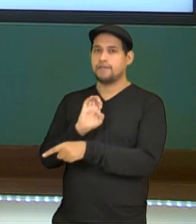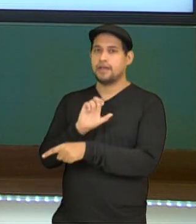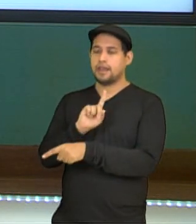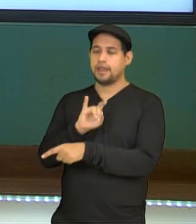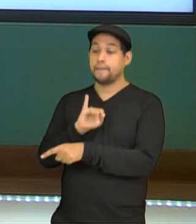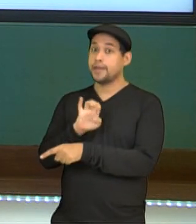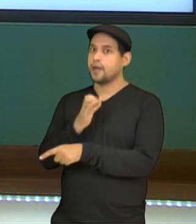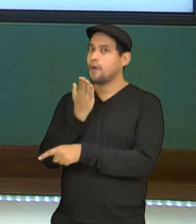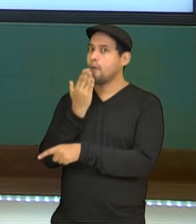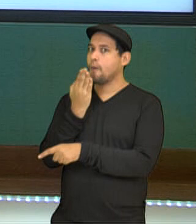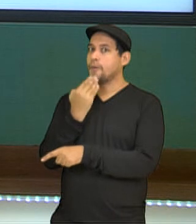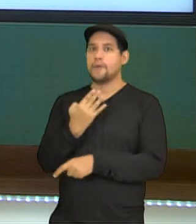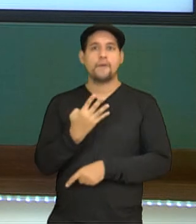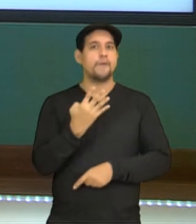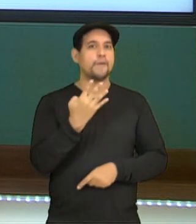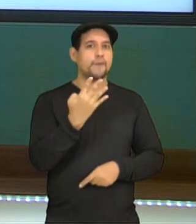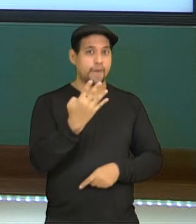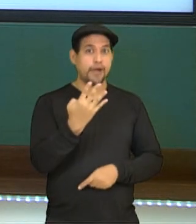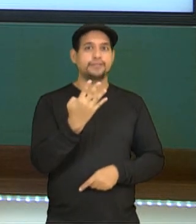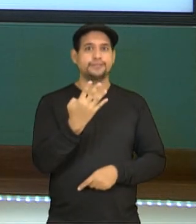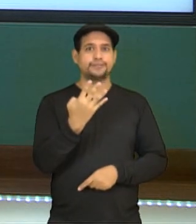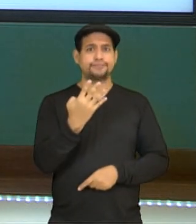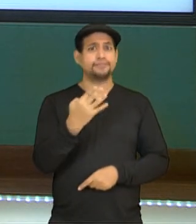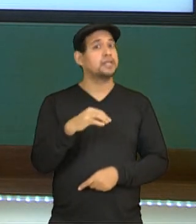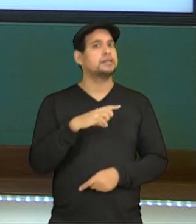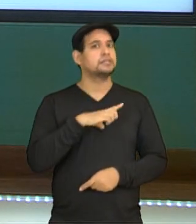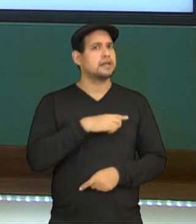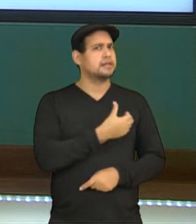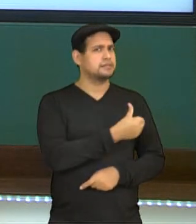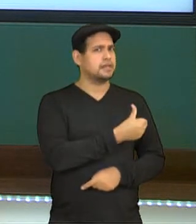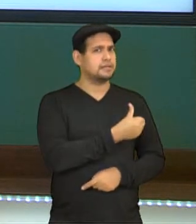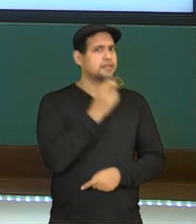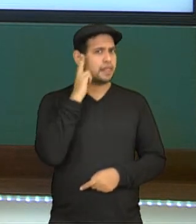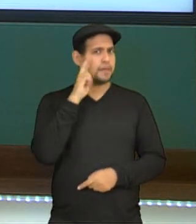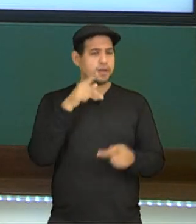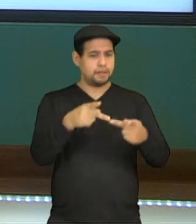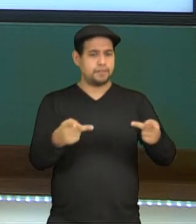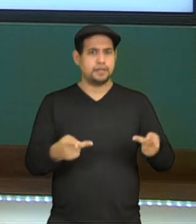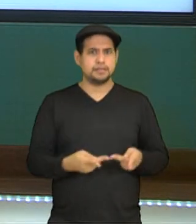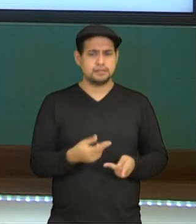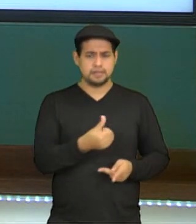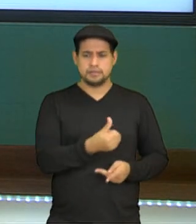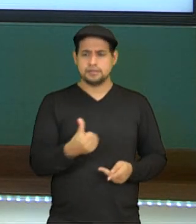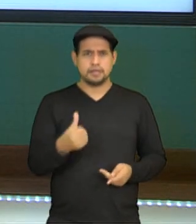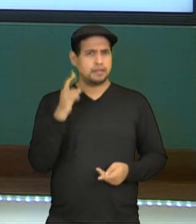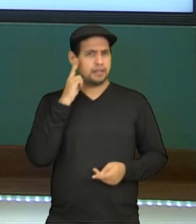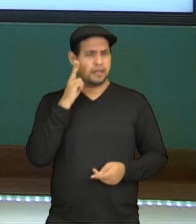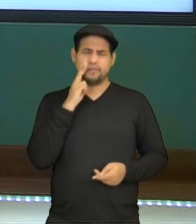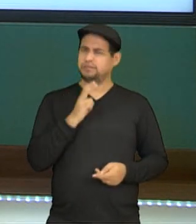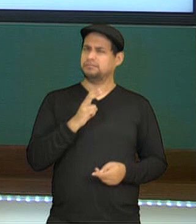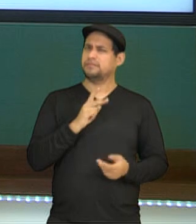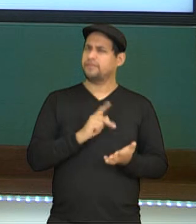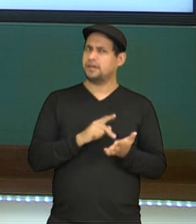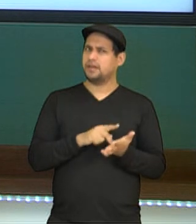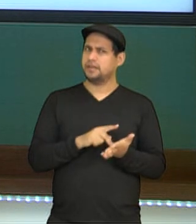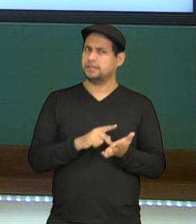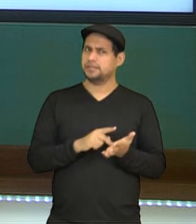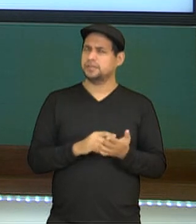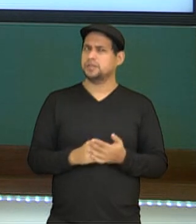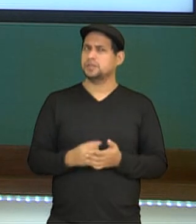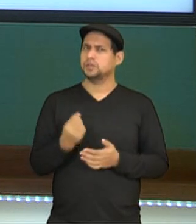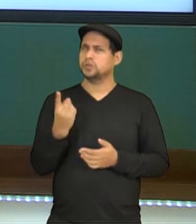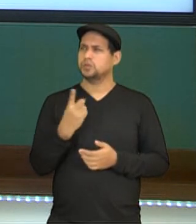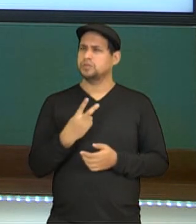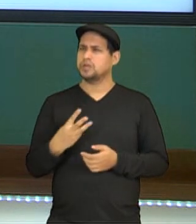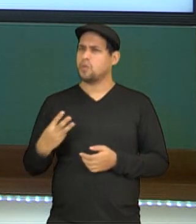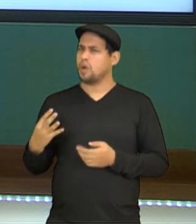comeu 4, né, desses dos 6 pedacinhos. Será que foi isso? Olha só, né?